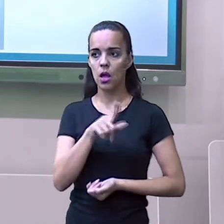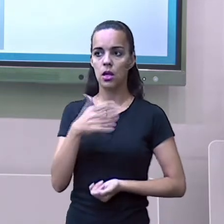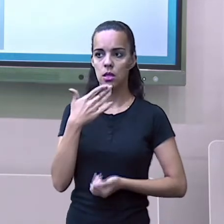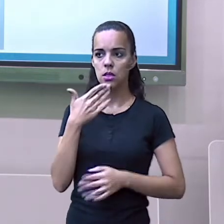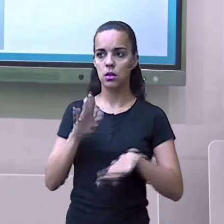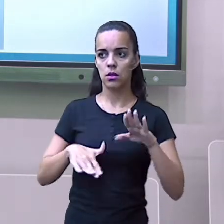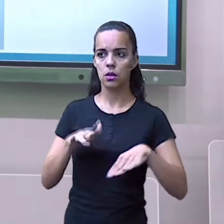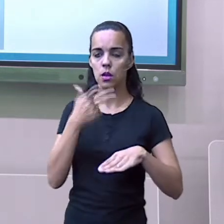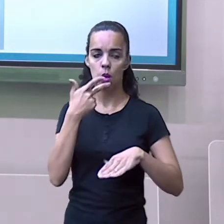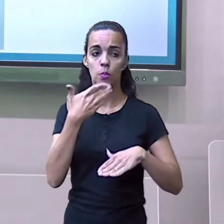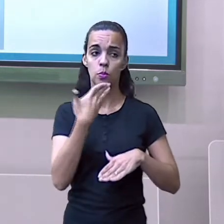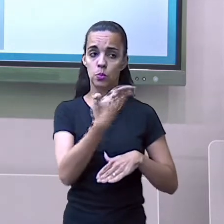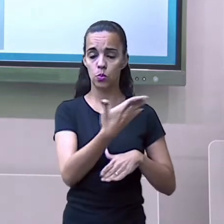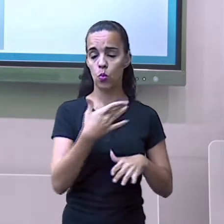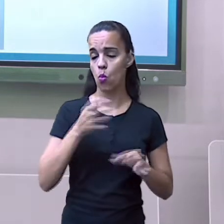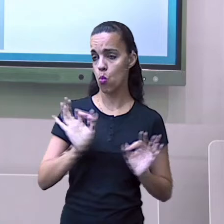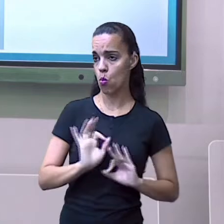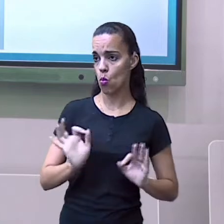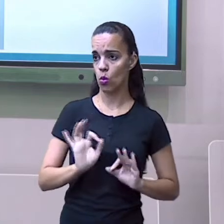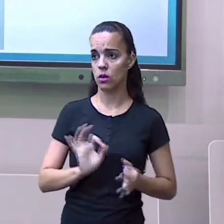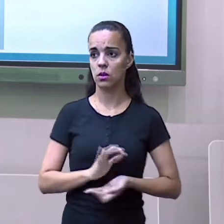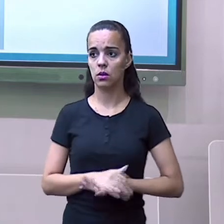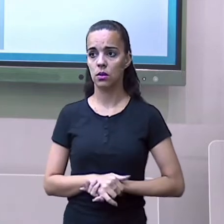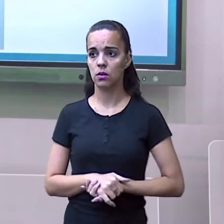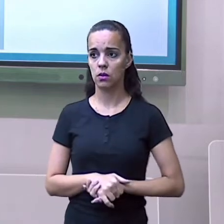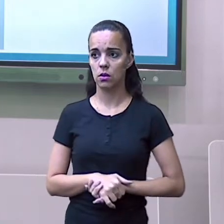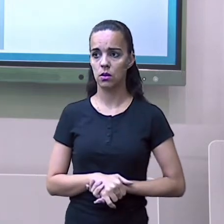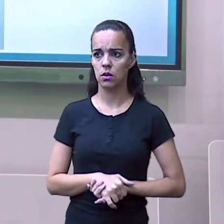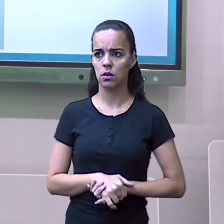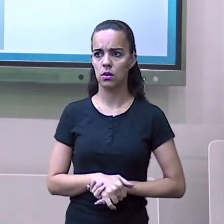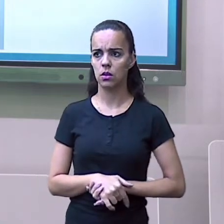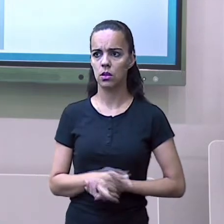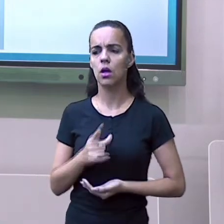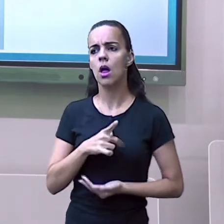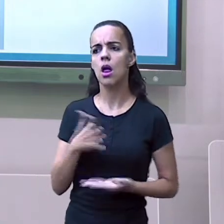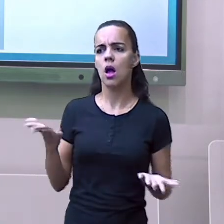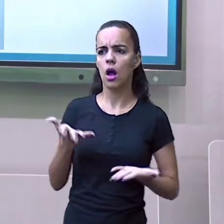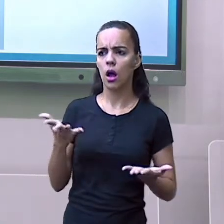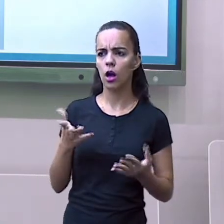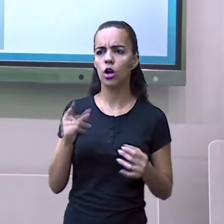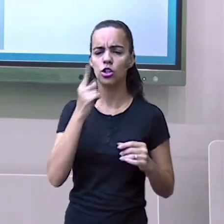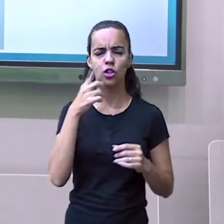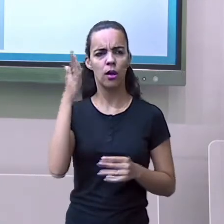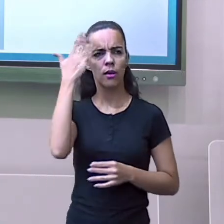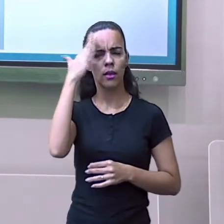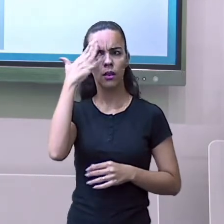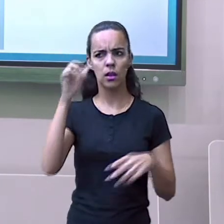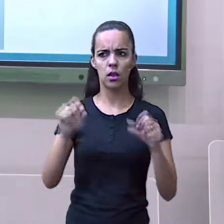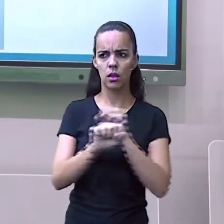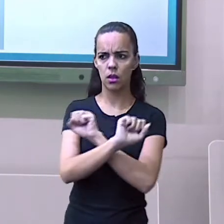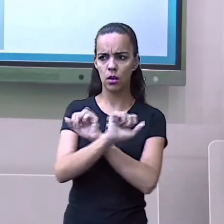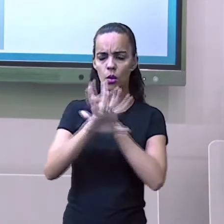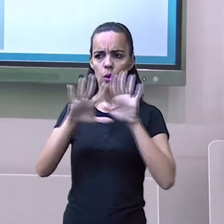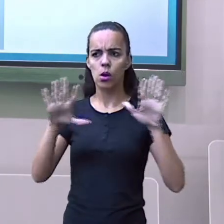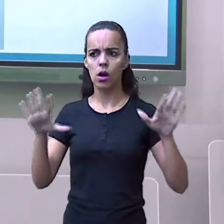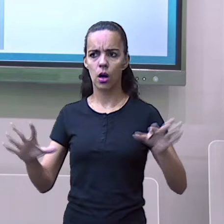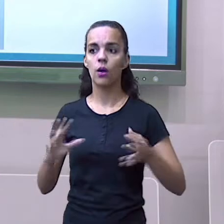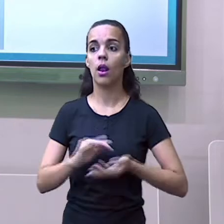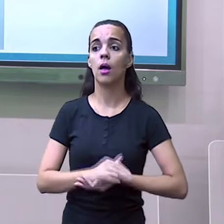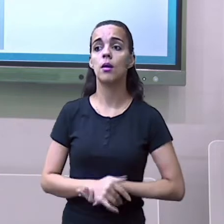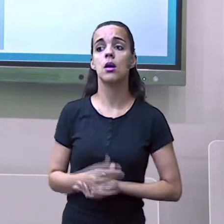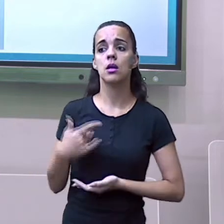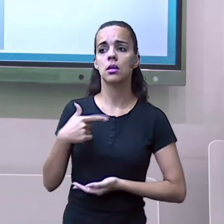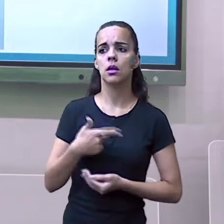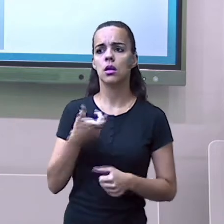a contratação desse serviço. Agora que demos uma pincelada nessas 8